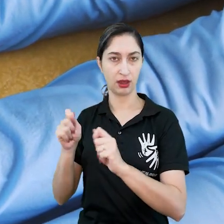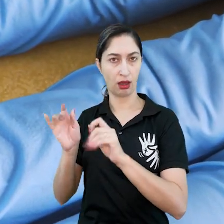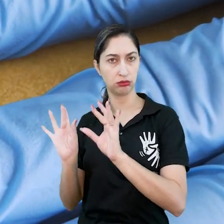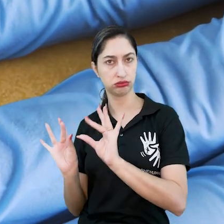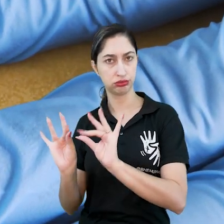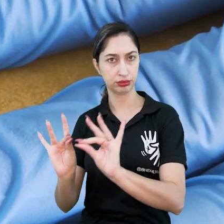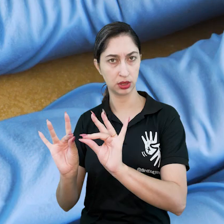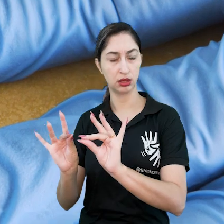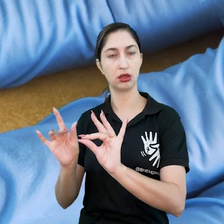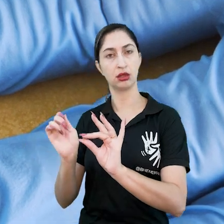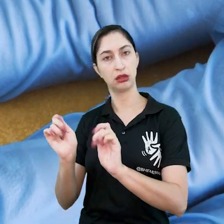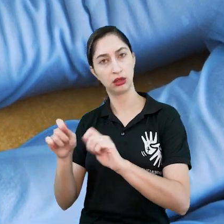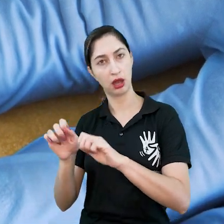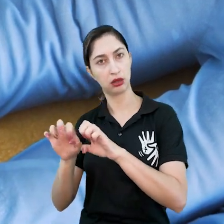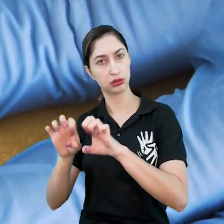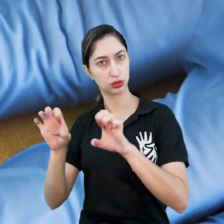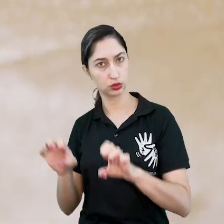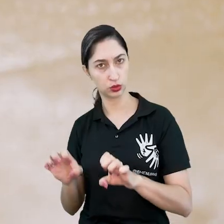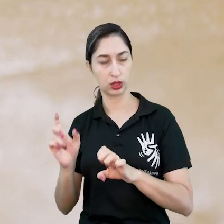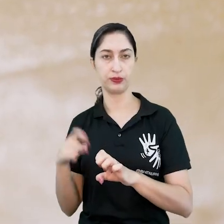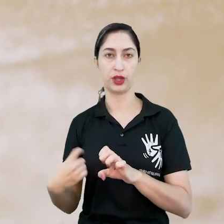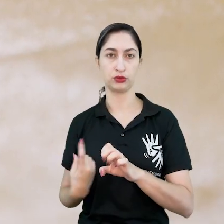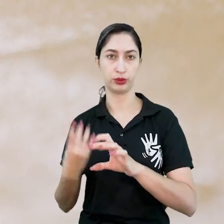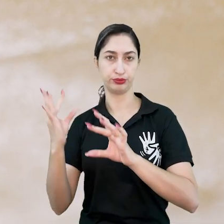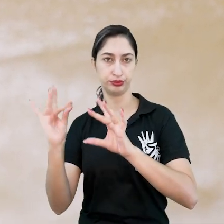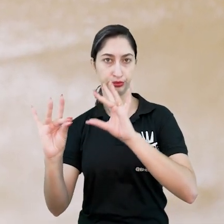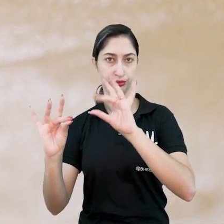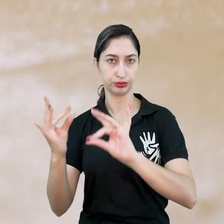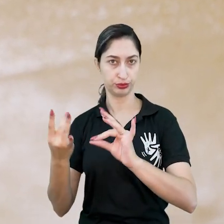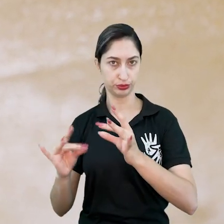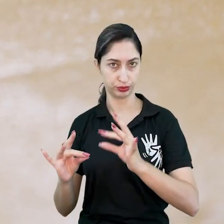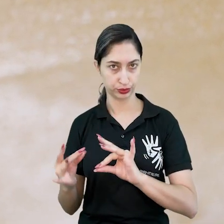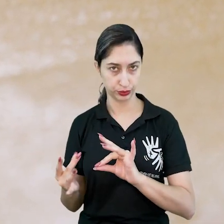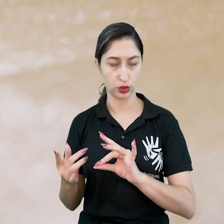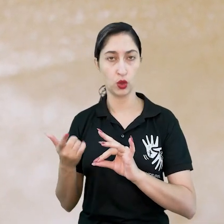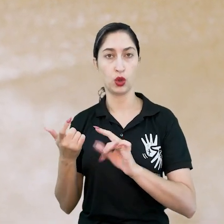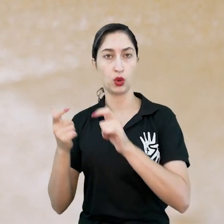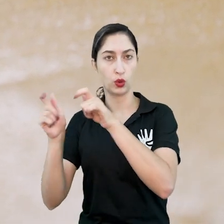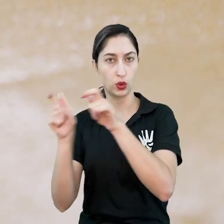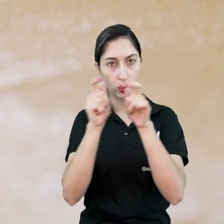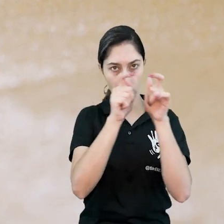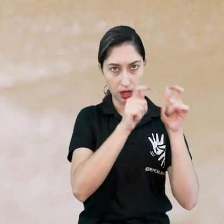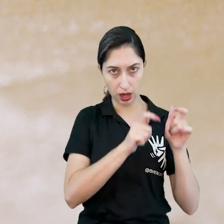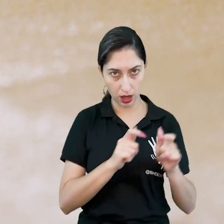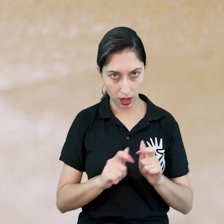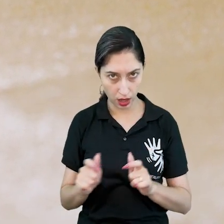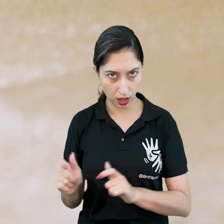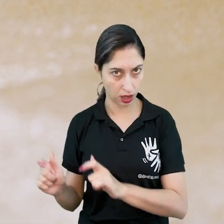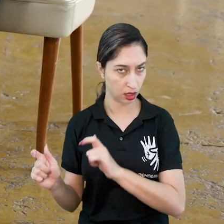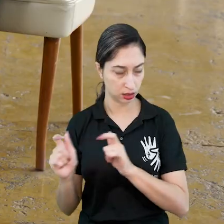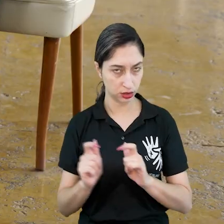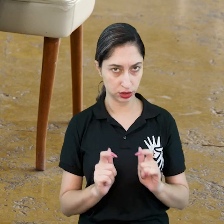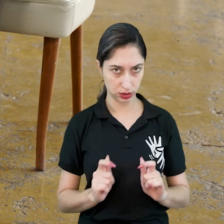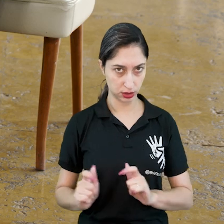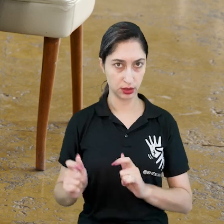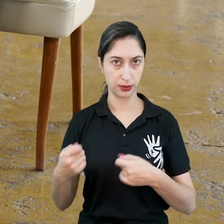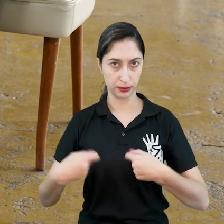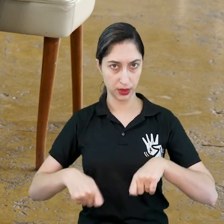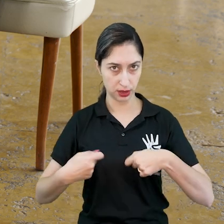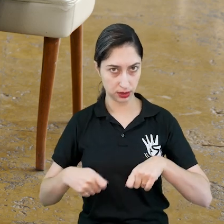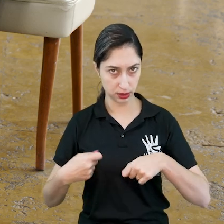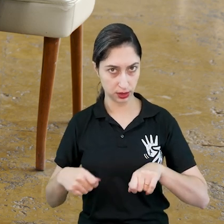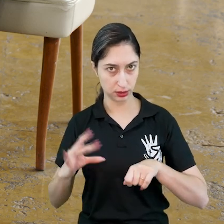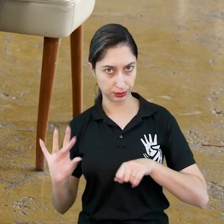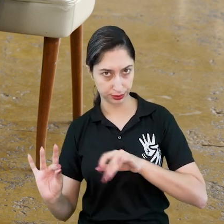e que conseguiria dar uma estrutura. Então foi feita a reconstituição pontual de vários pontos de fragmentos